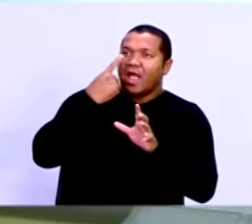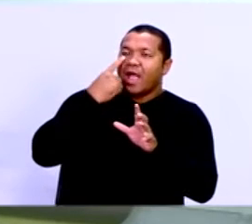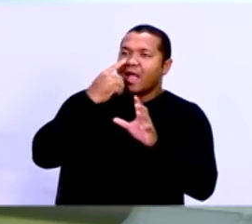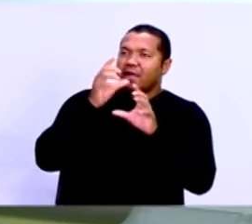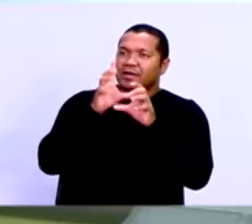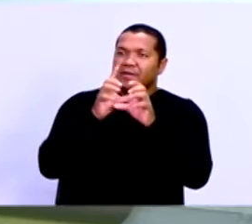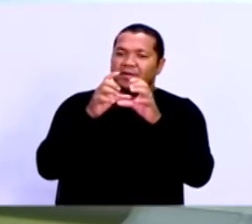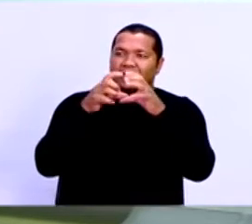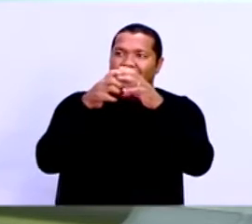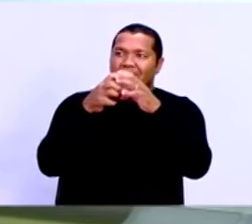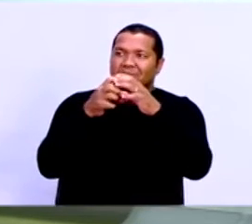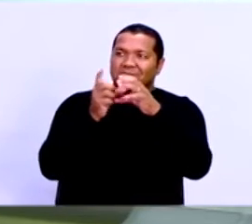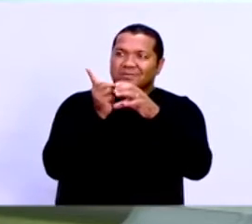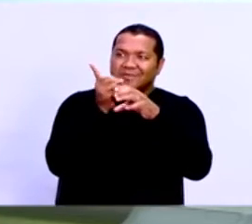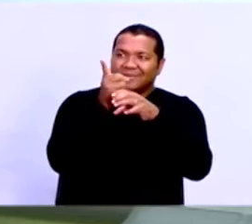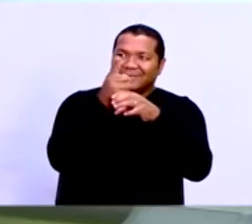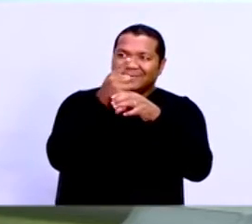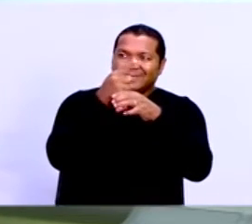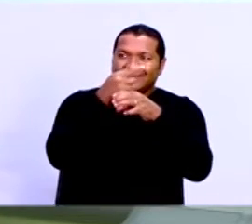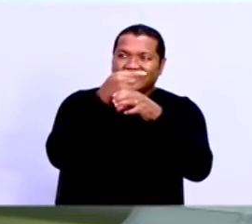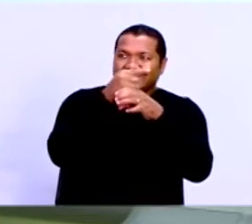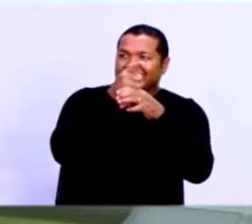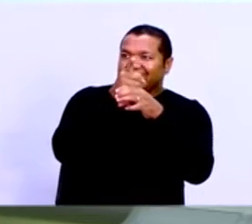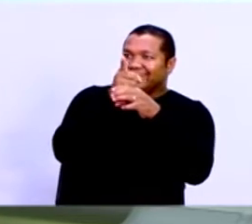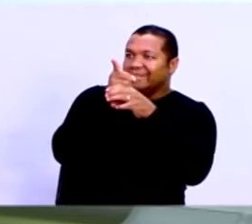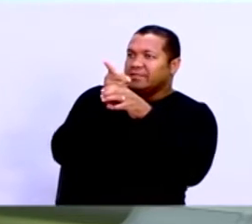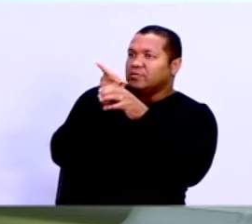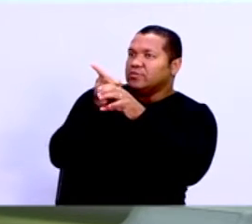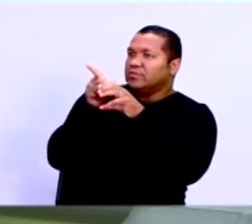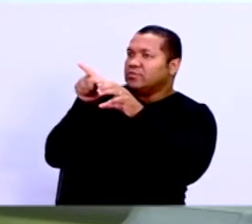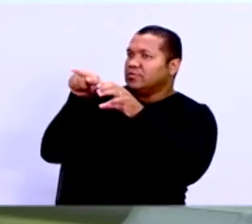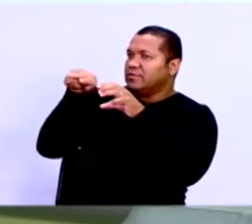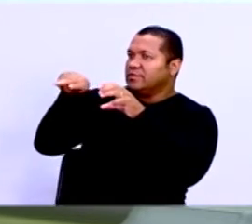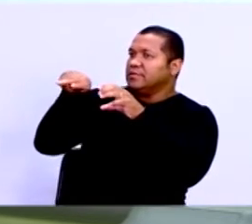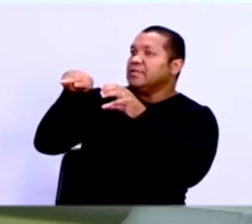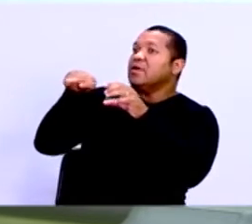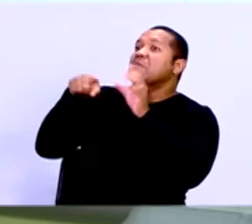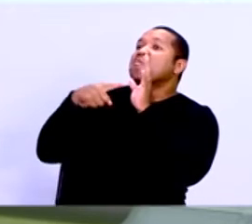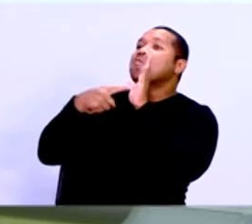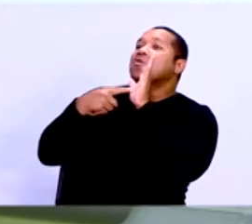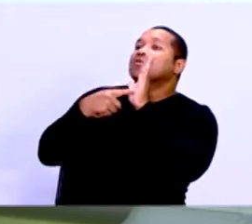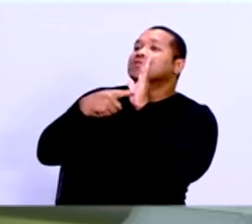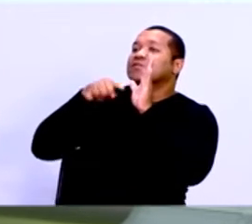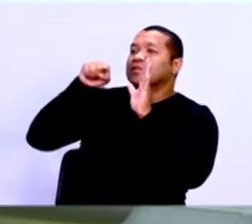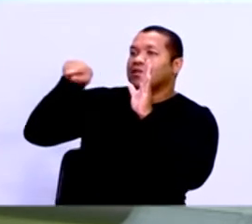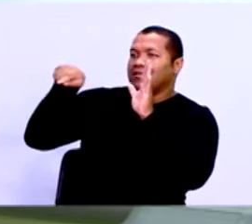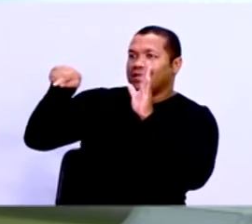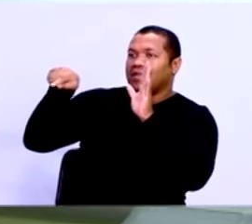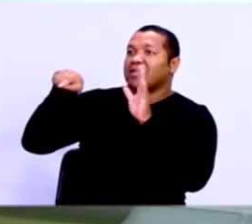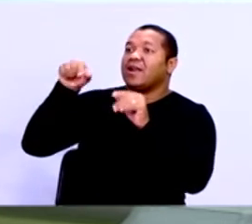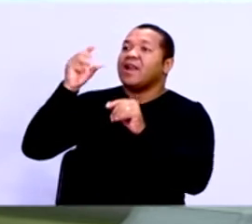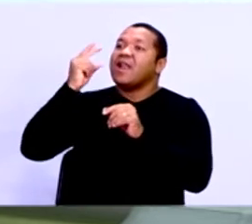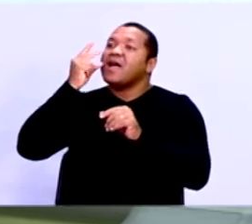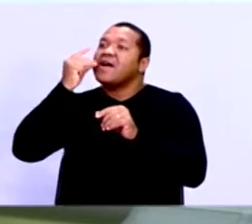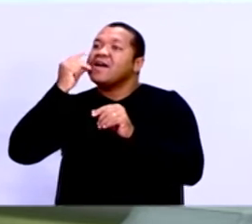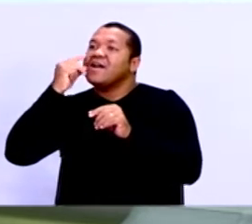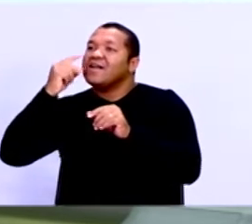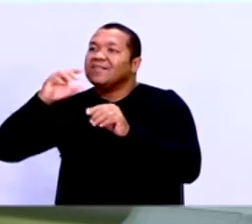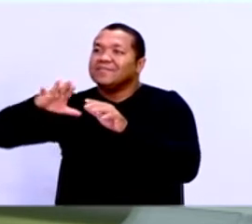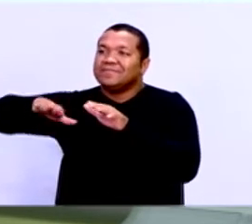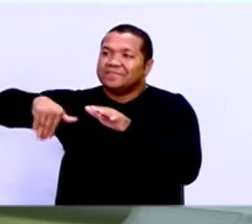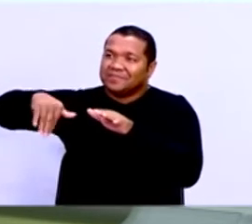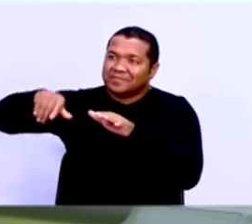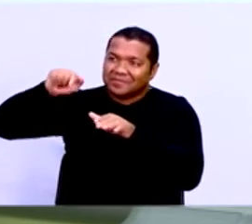bússola viraria para ele até lá o litoral de joão pessoa então isso pelo menos por enquanto